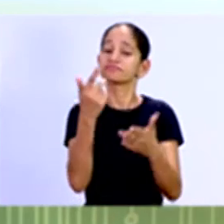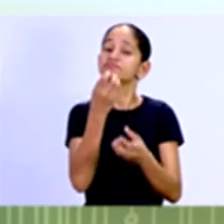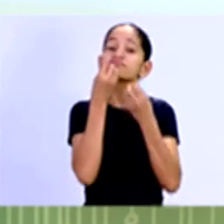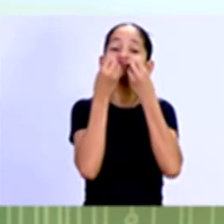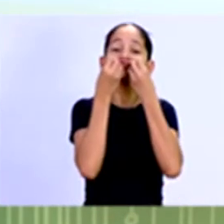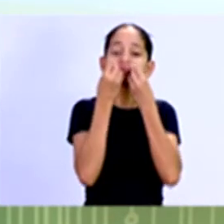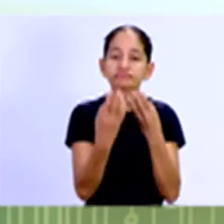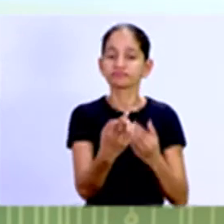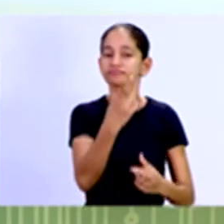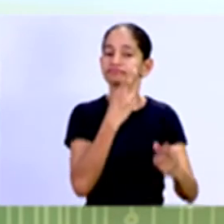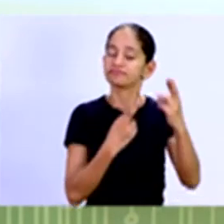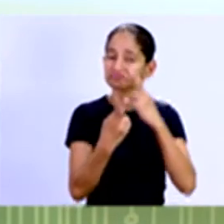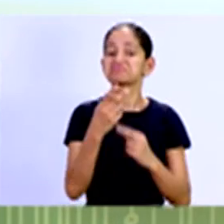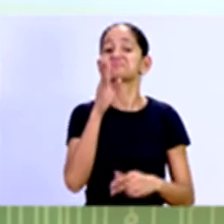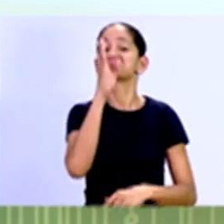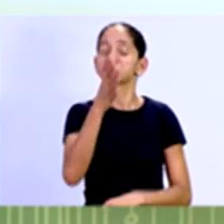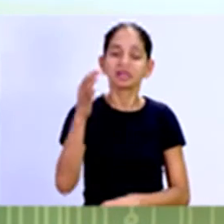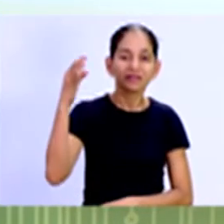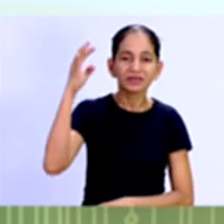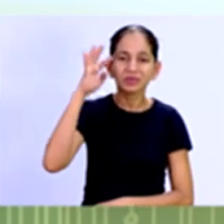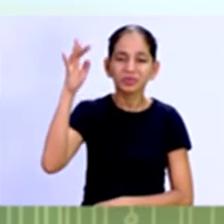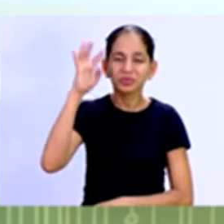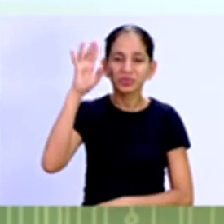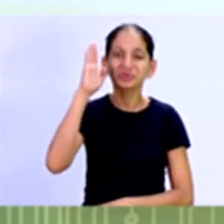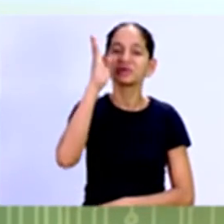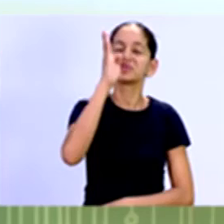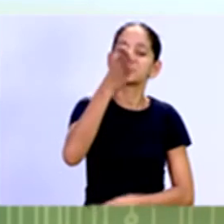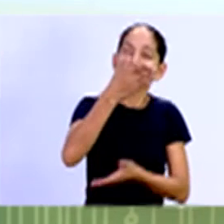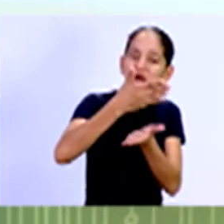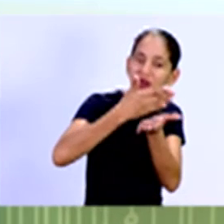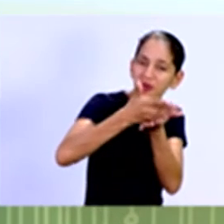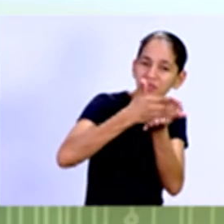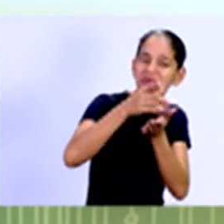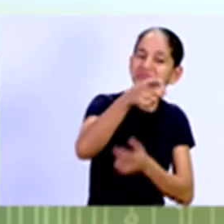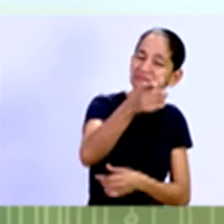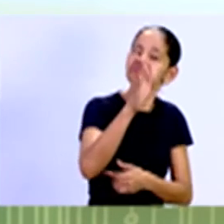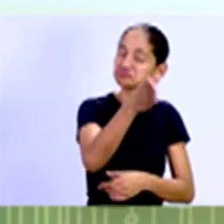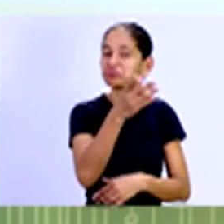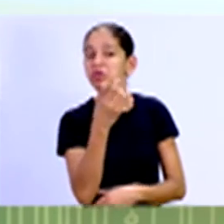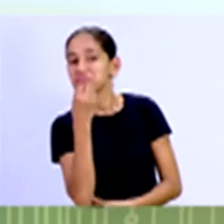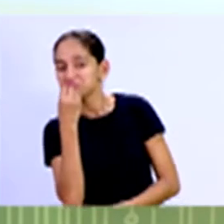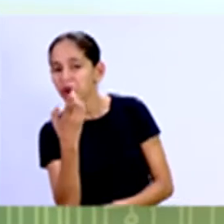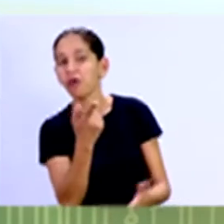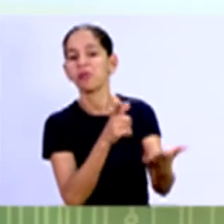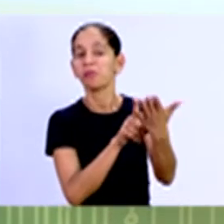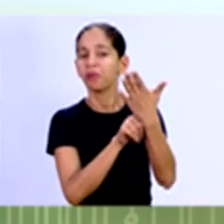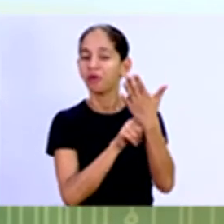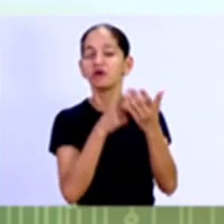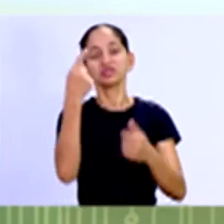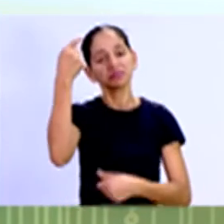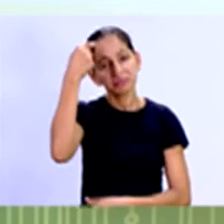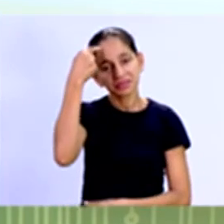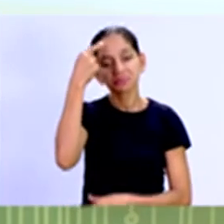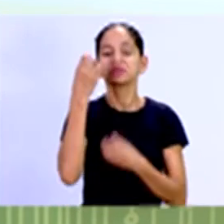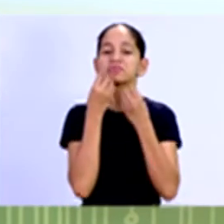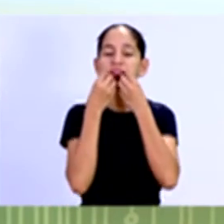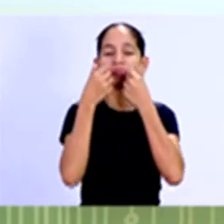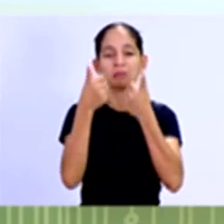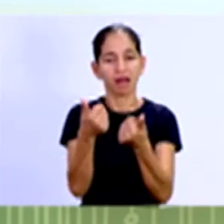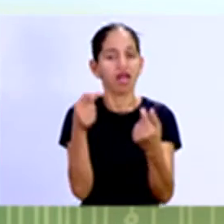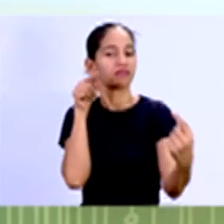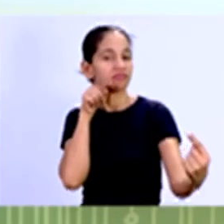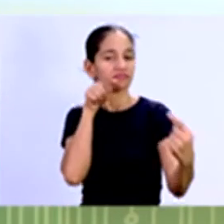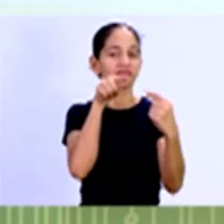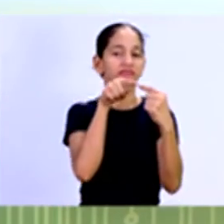muito interessante, que vocês já começam, né, a demonstrar esse pensamento coletivo, né, de que a